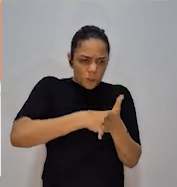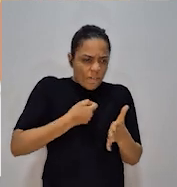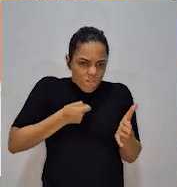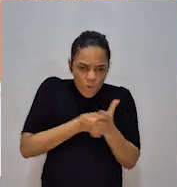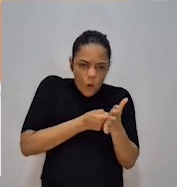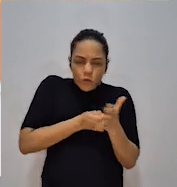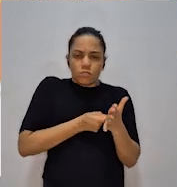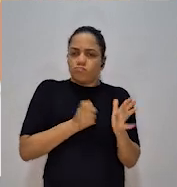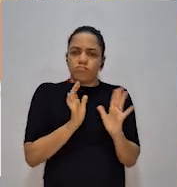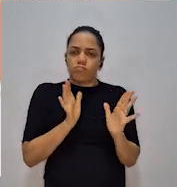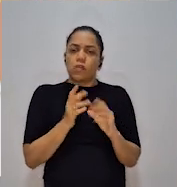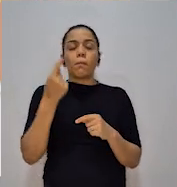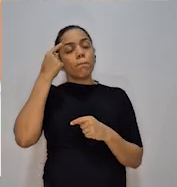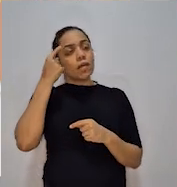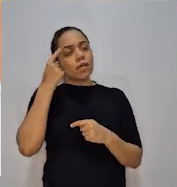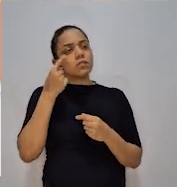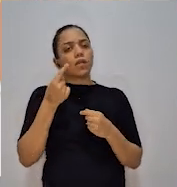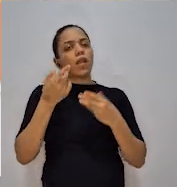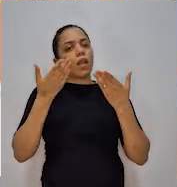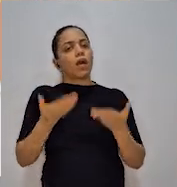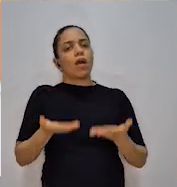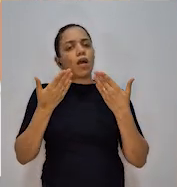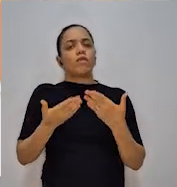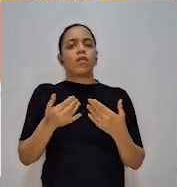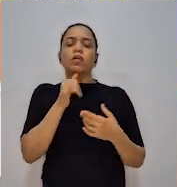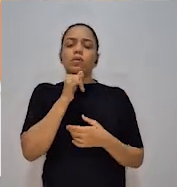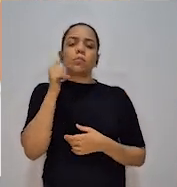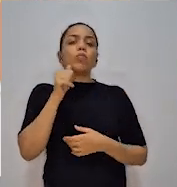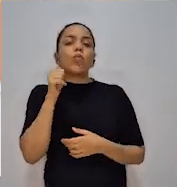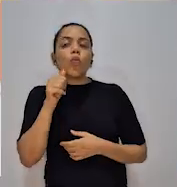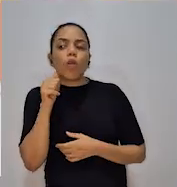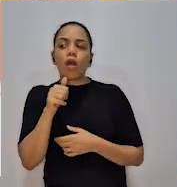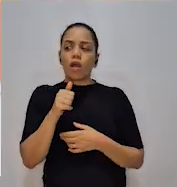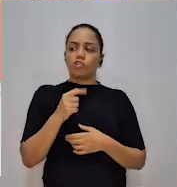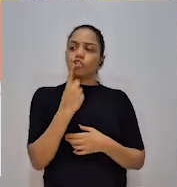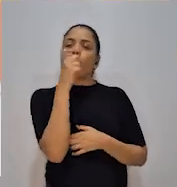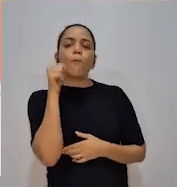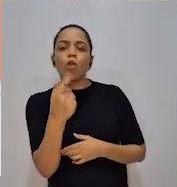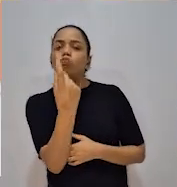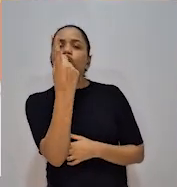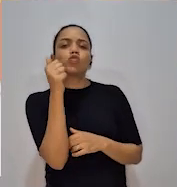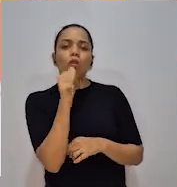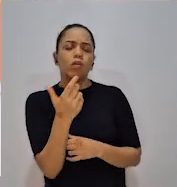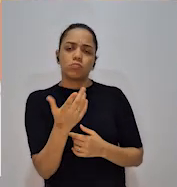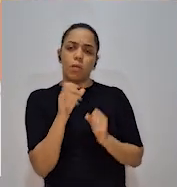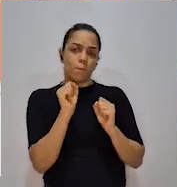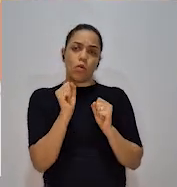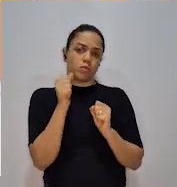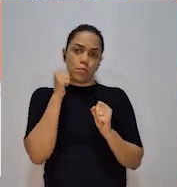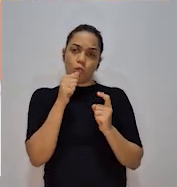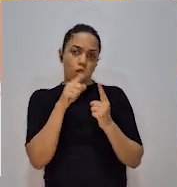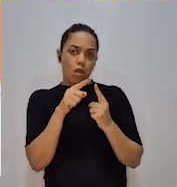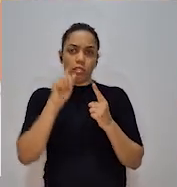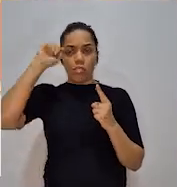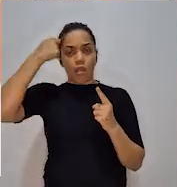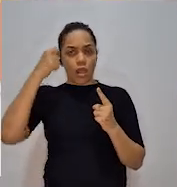introduzindo temas interseccionais, porque uma mulher nunca é só uma mulher. É uma mulher negra, é uma mulher lésbica, é uma mulher pessoa com deficiência, é